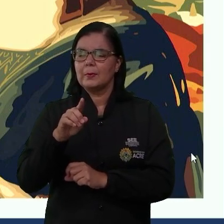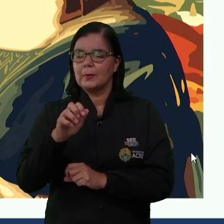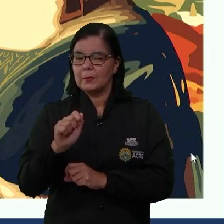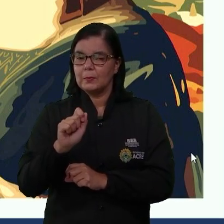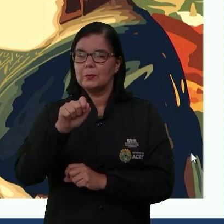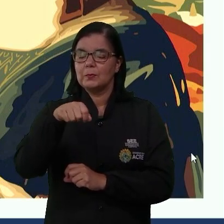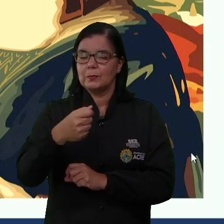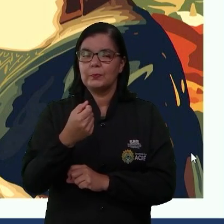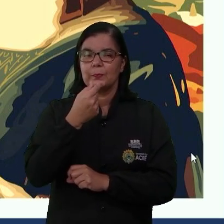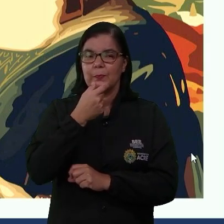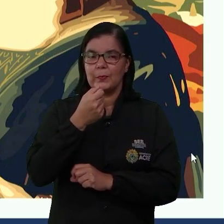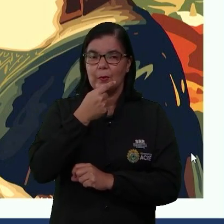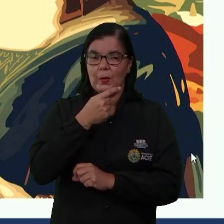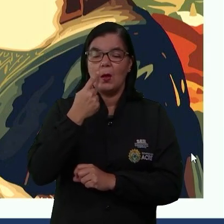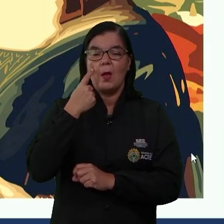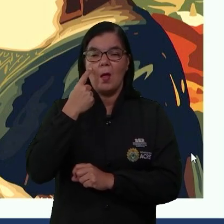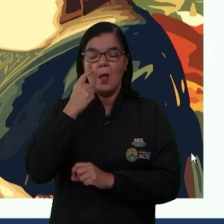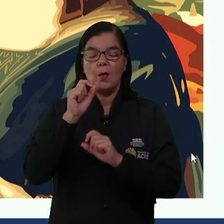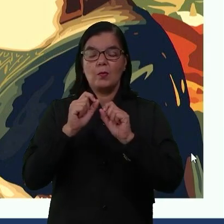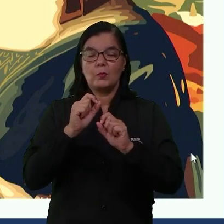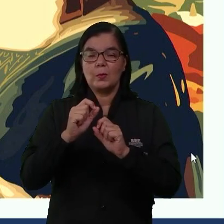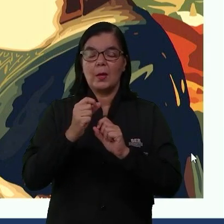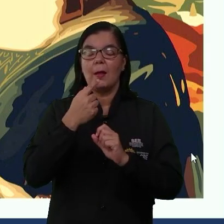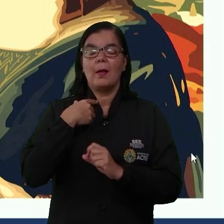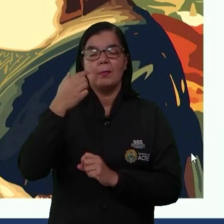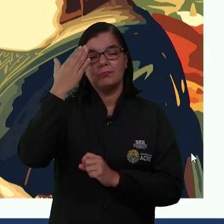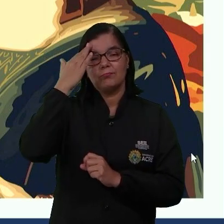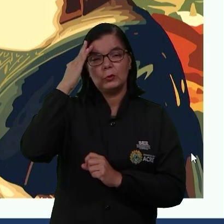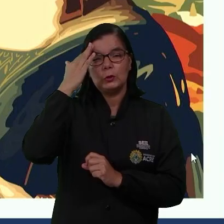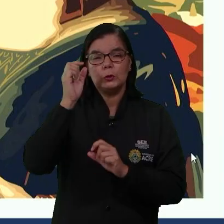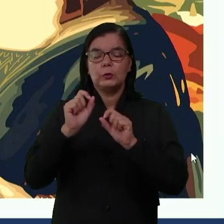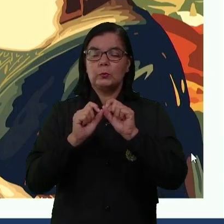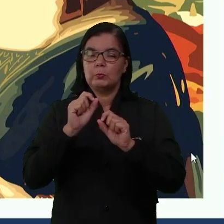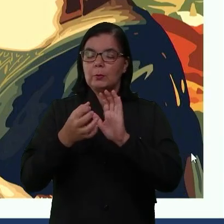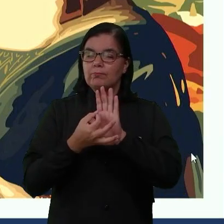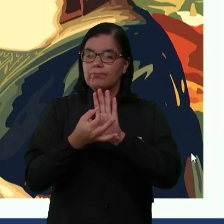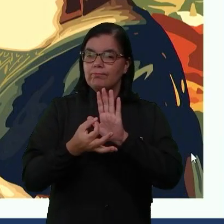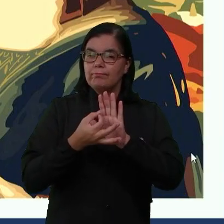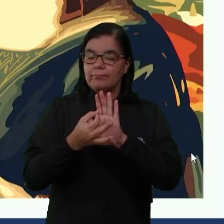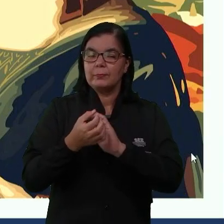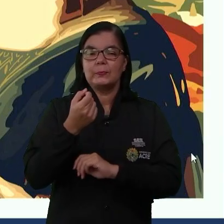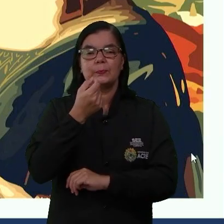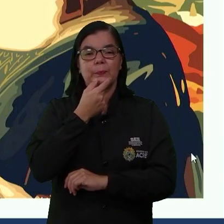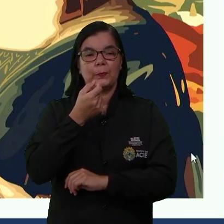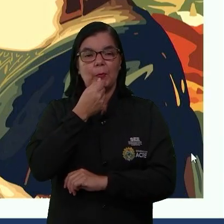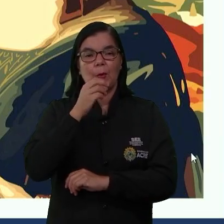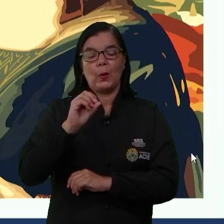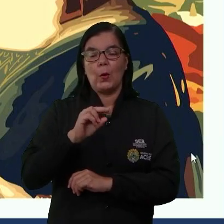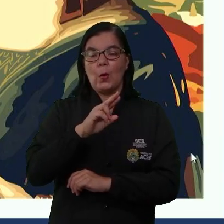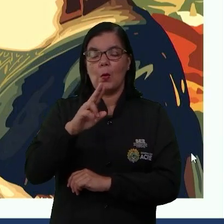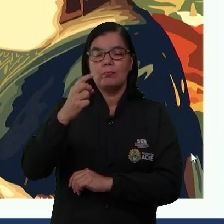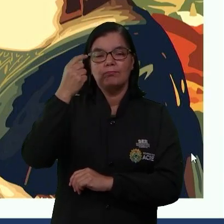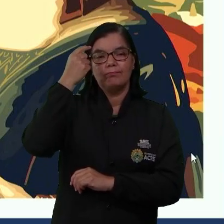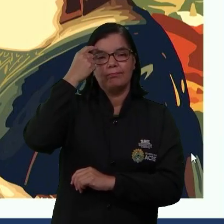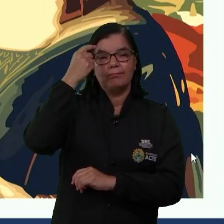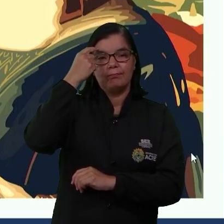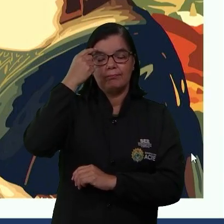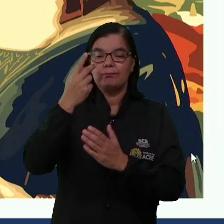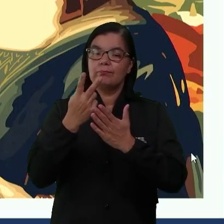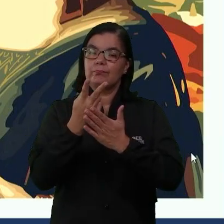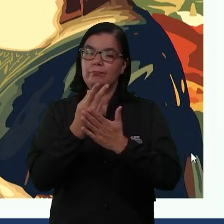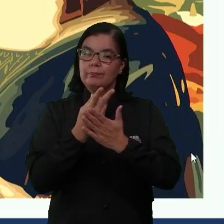é uma reinterpretação crítica, humorística ou reflexiva de uma